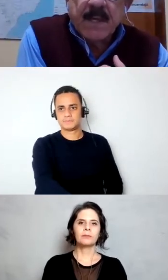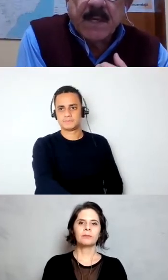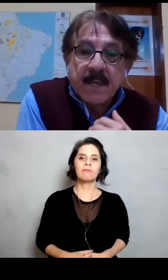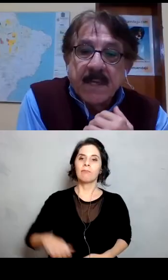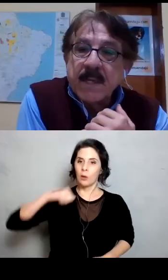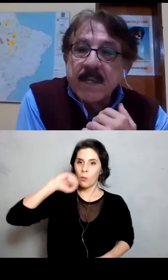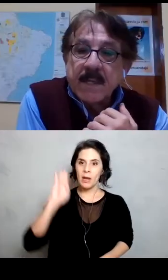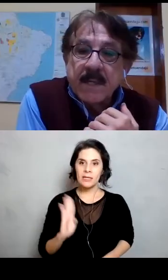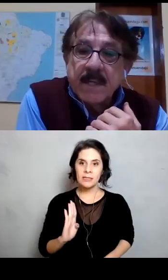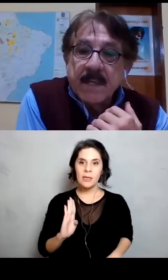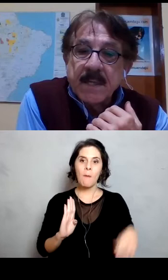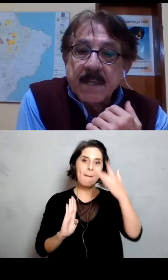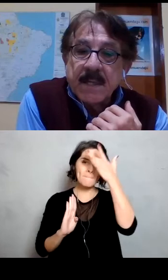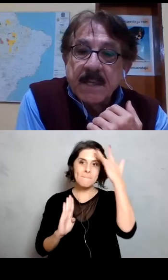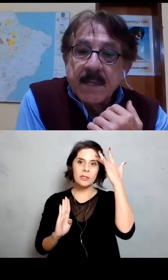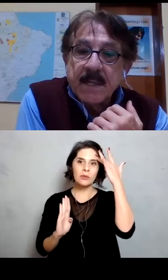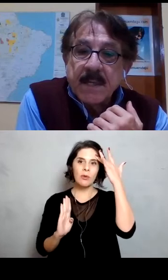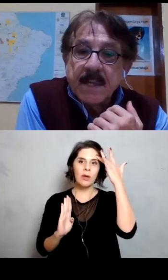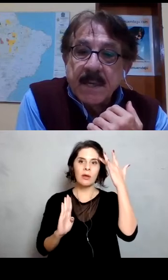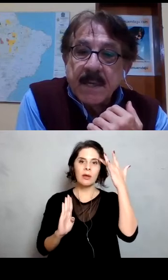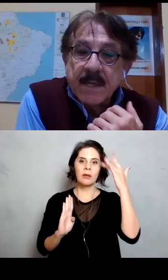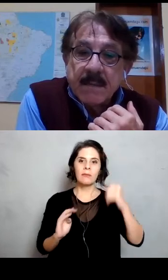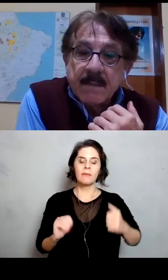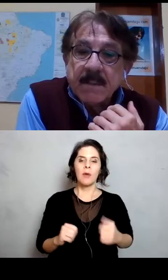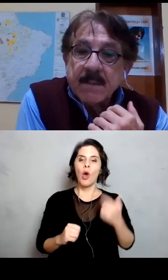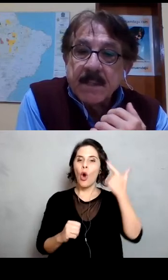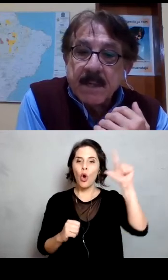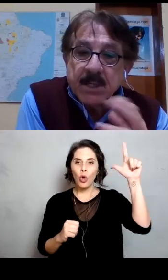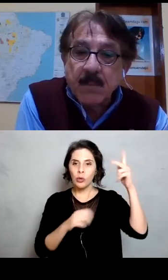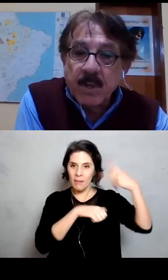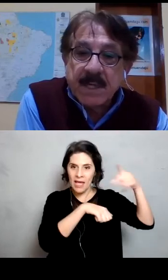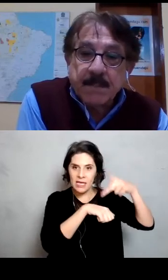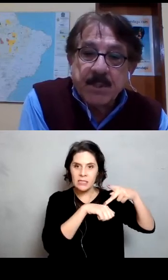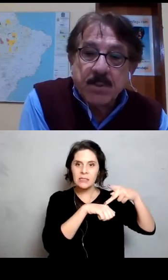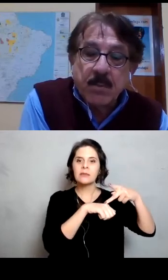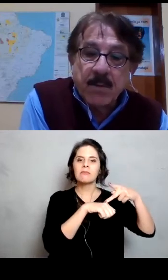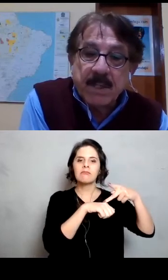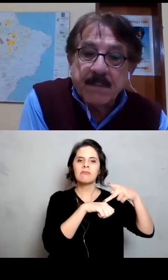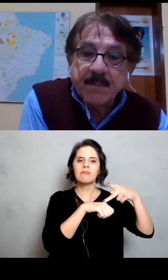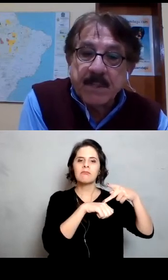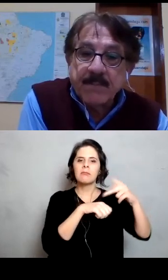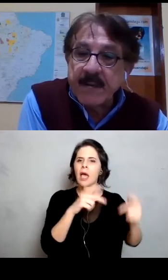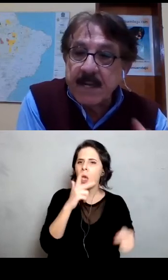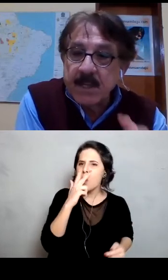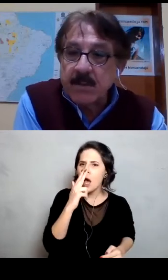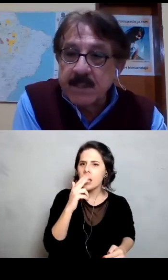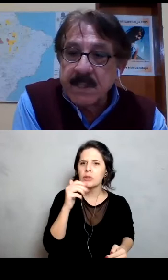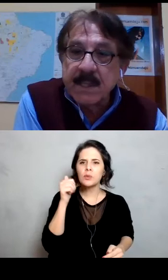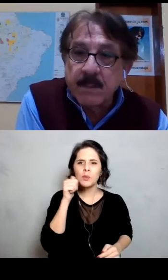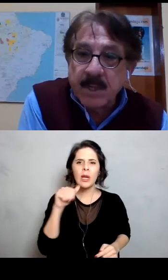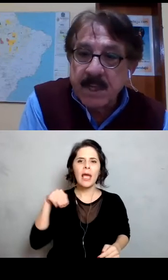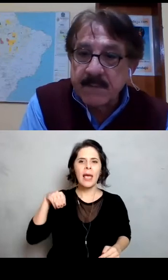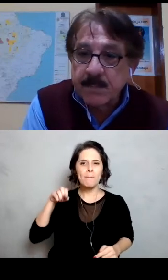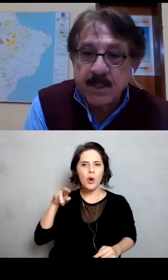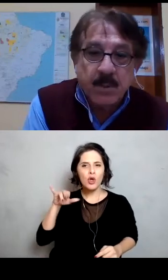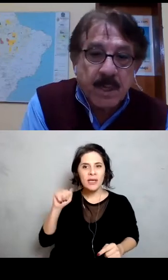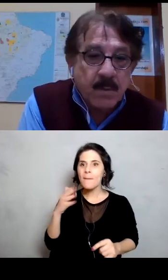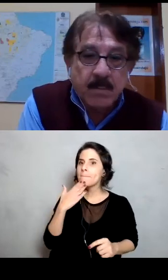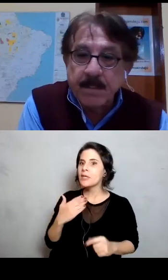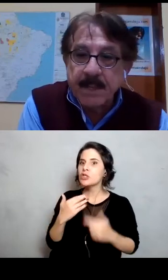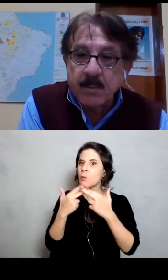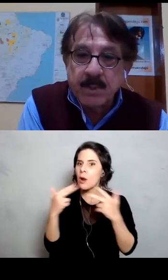isso. Mais um ponto, eu acho que eu estou terminando mesmo. Bom, conflitos linguísticos são reais, parte da história